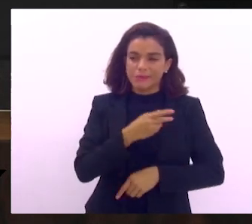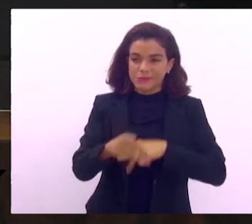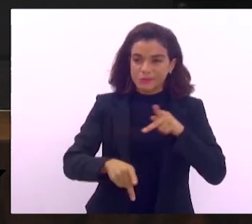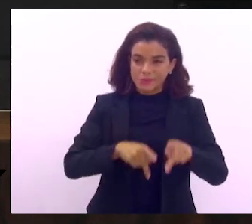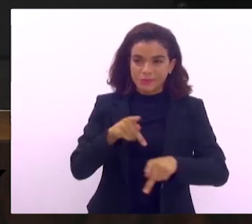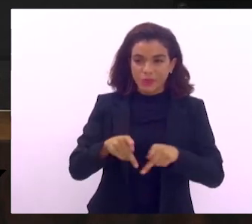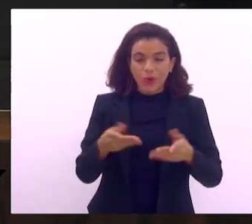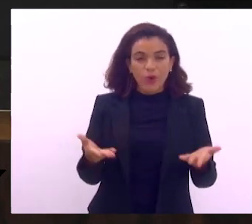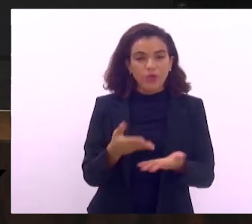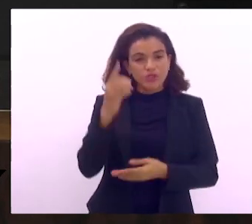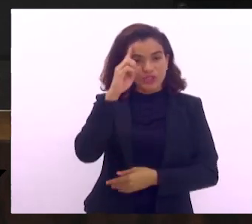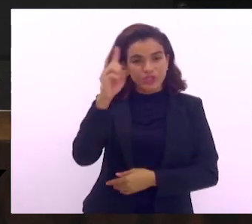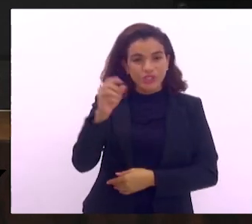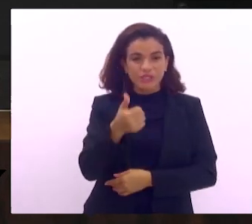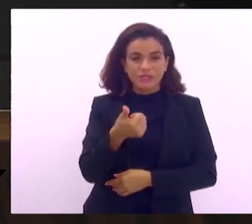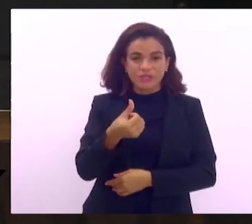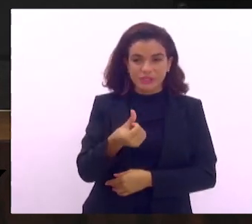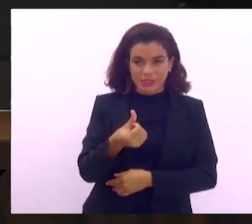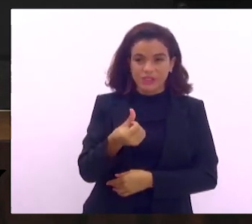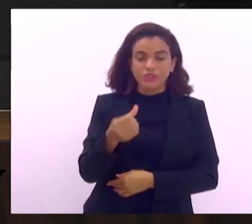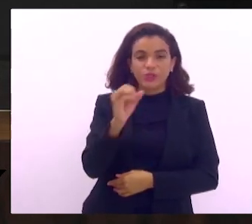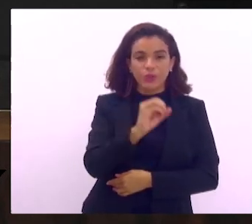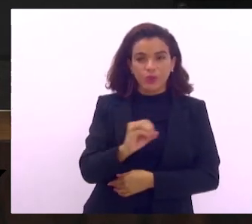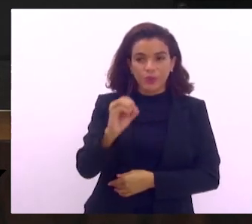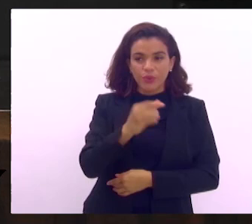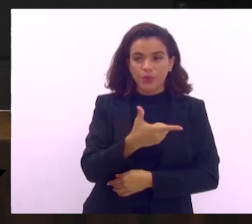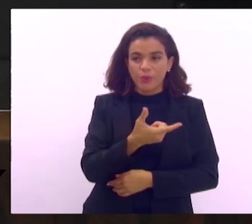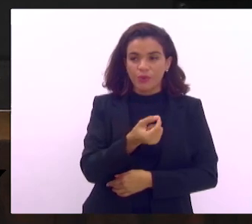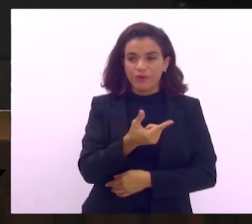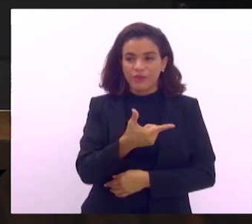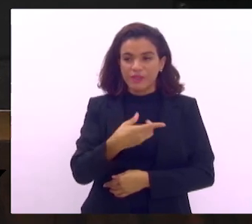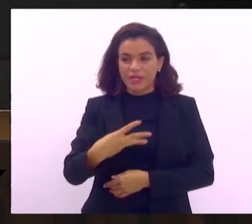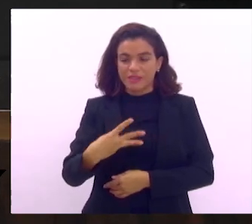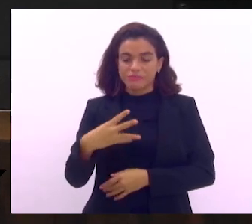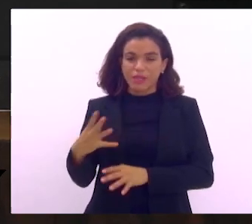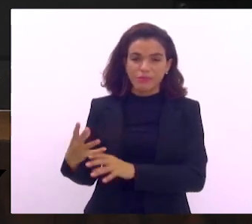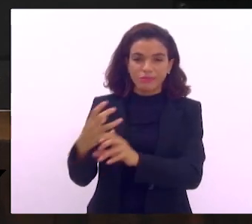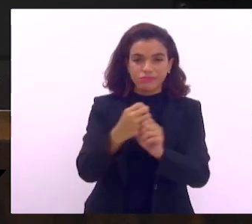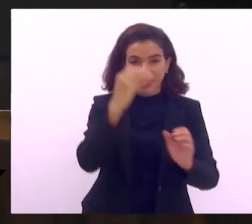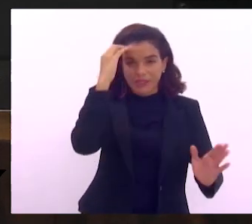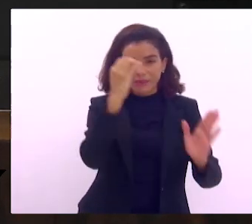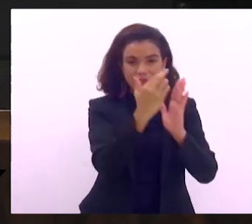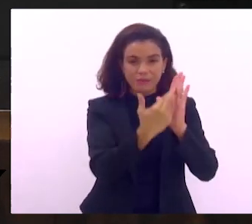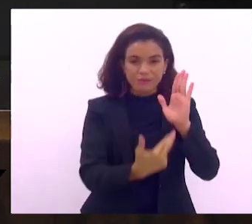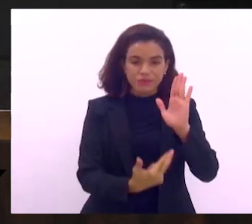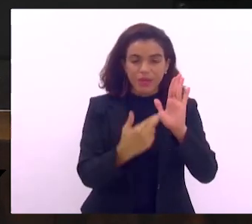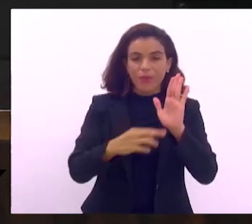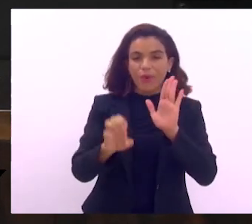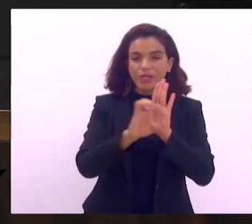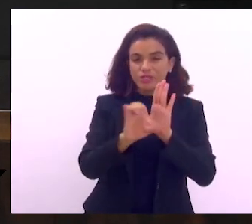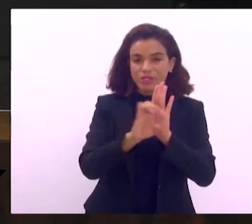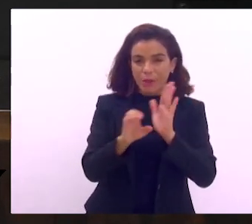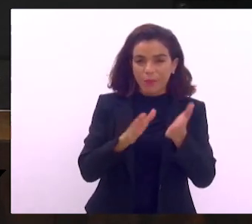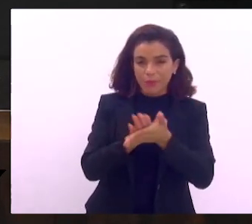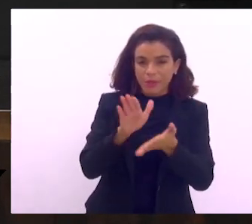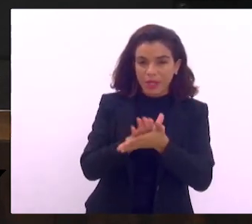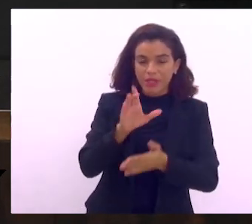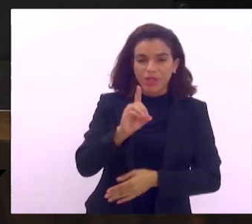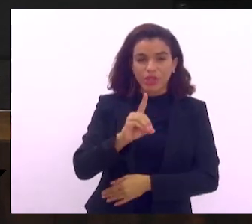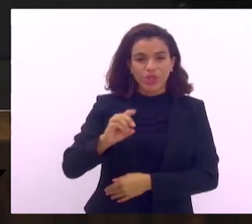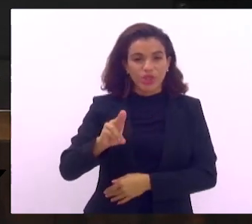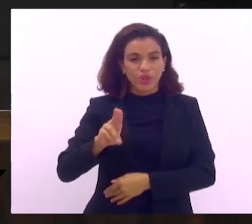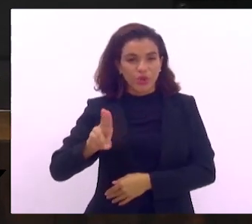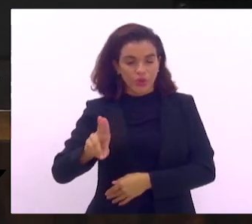dia 16 de outubro de 2023, havendo número regimental conforme edital publicado no Diário Oficial do